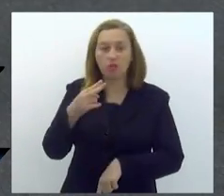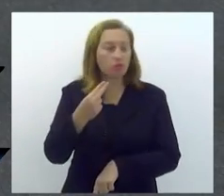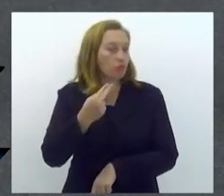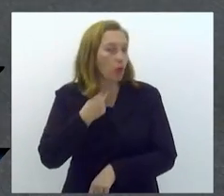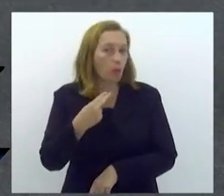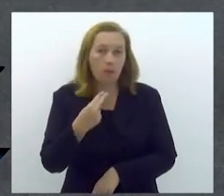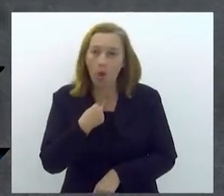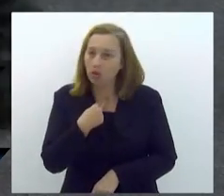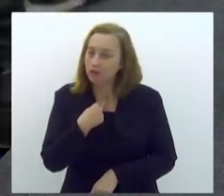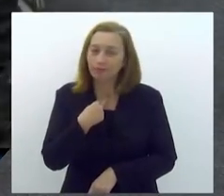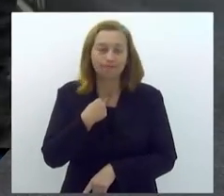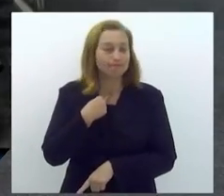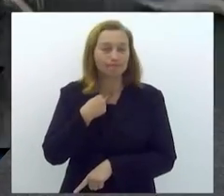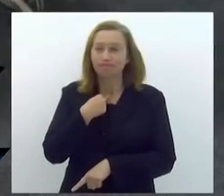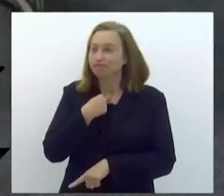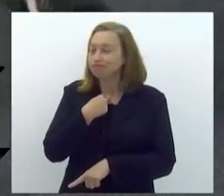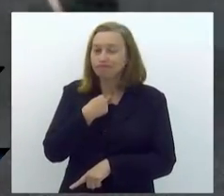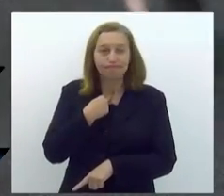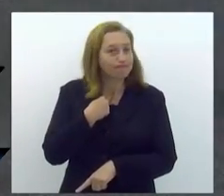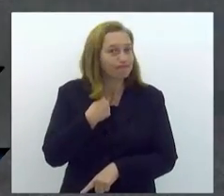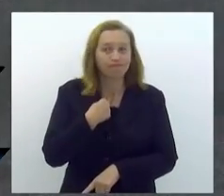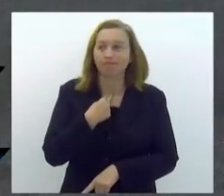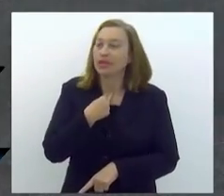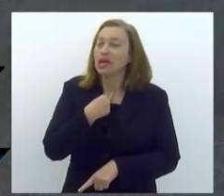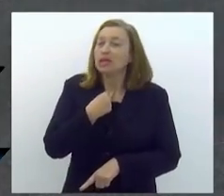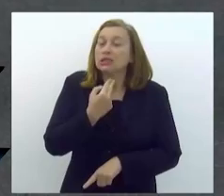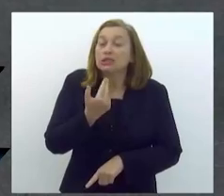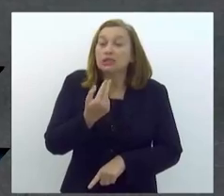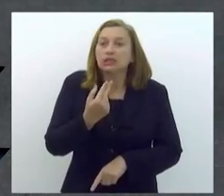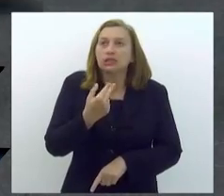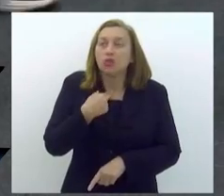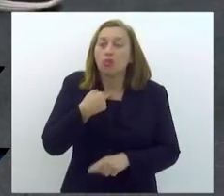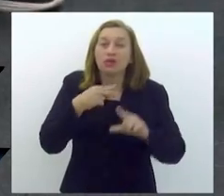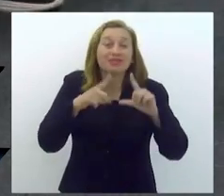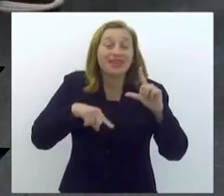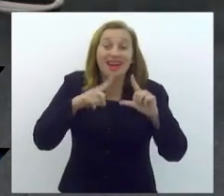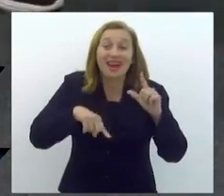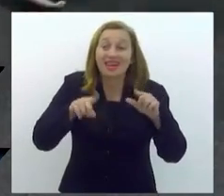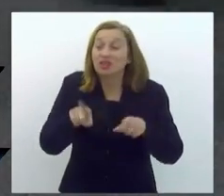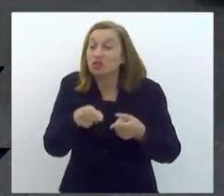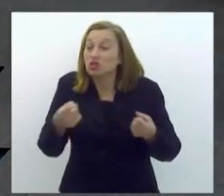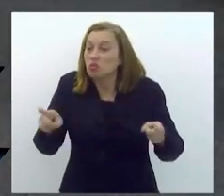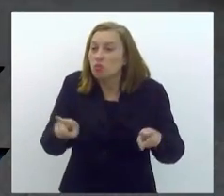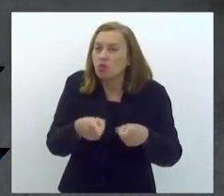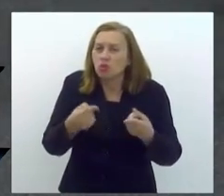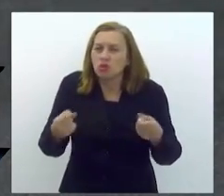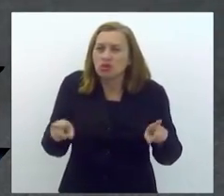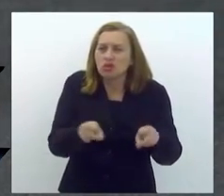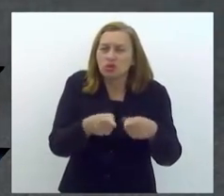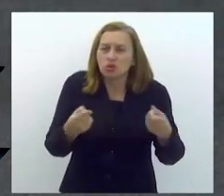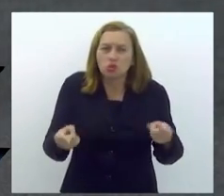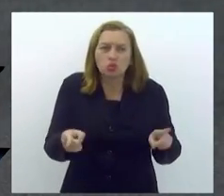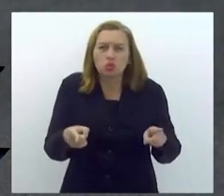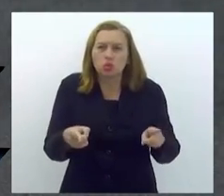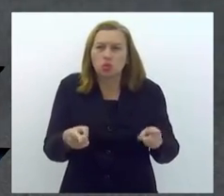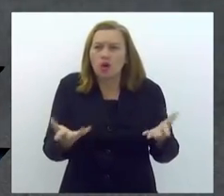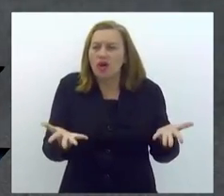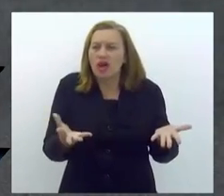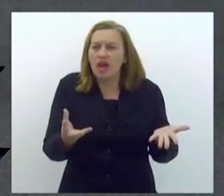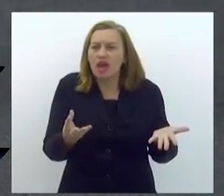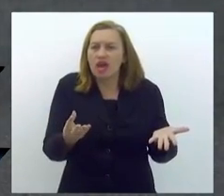com palavrões não pode ter letra de música com exaltação a nenhum tipo